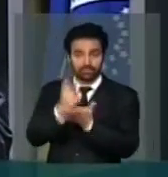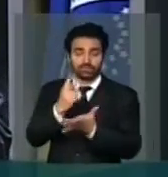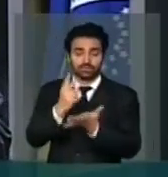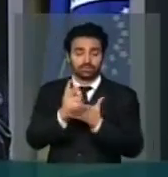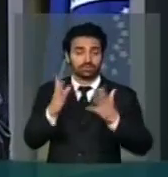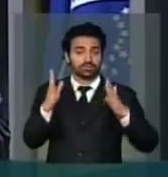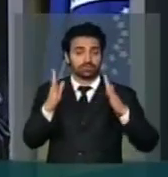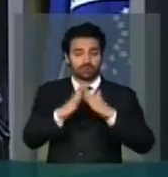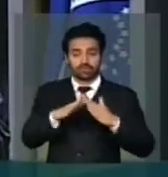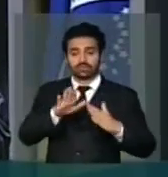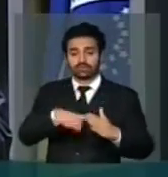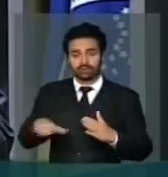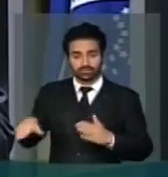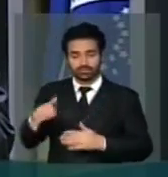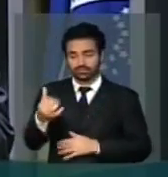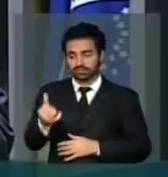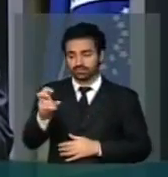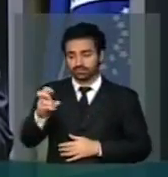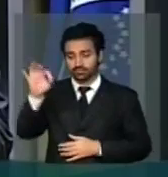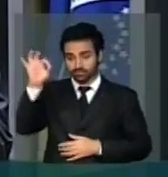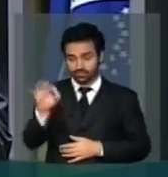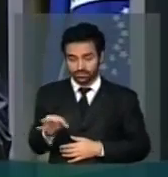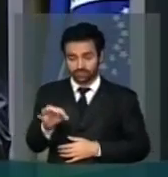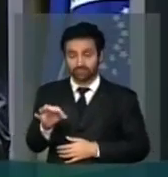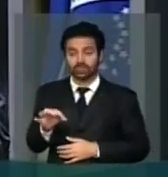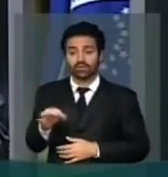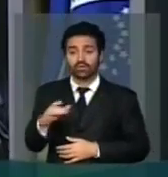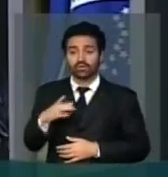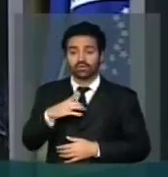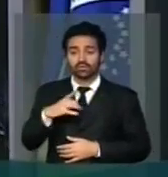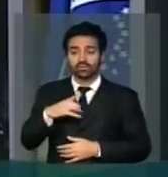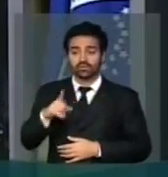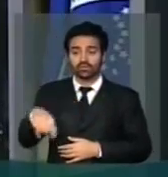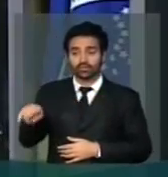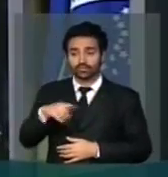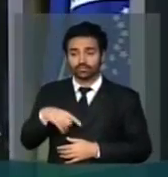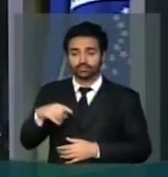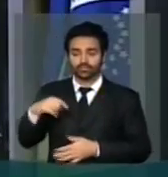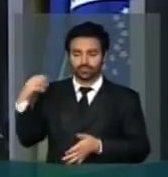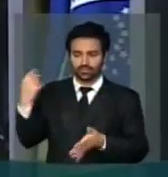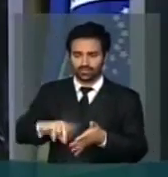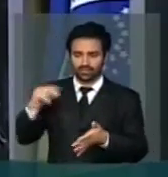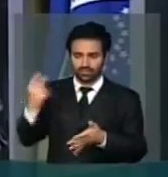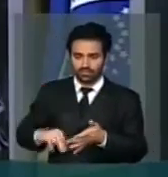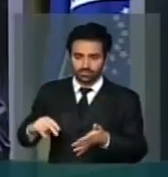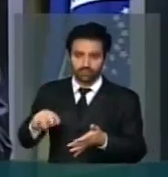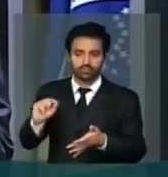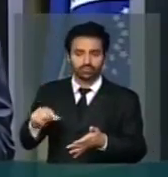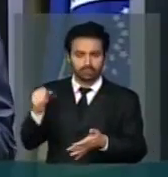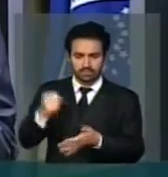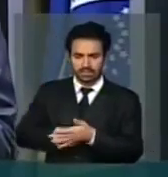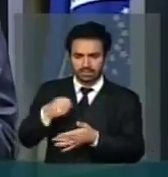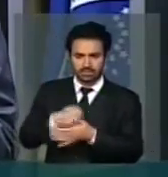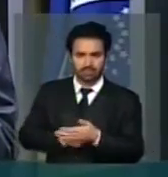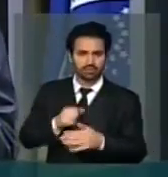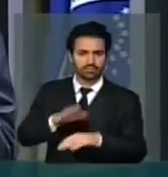quase 65%. E entre as agressões corporais, o espancamento foi o mais